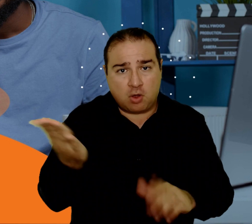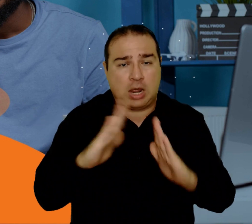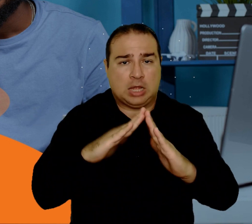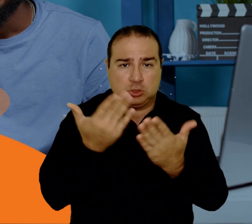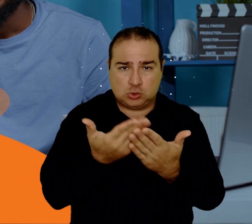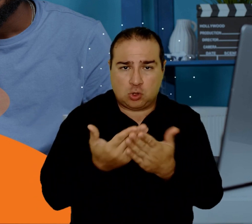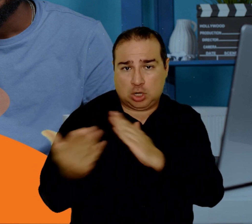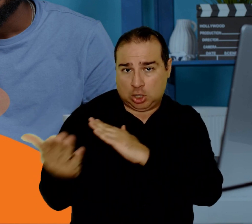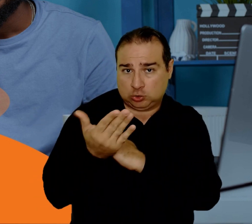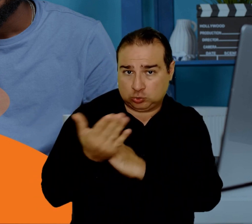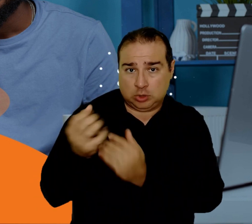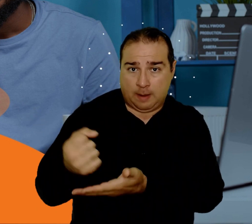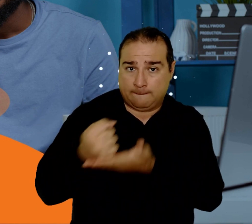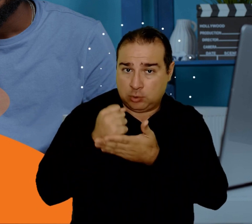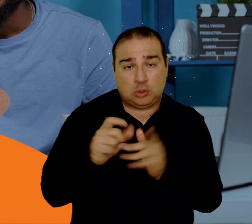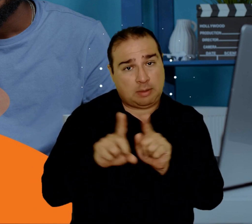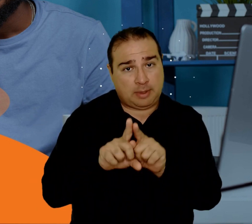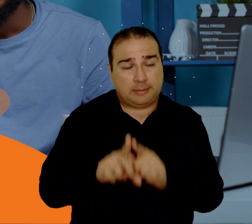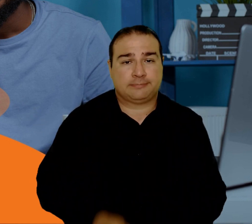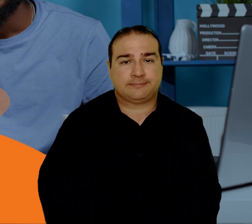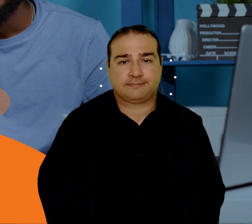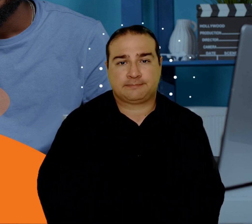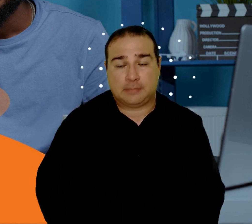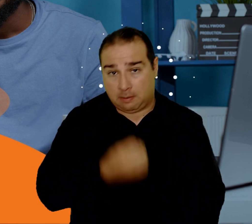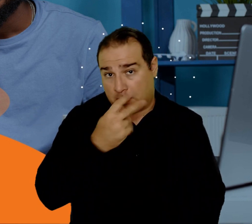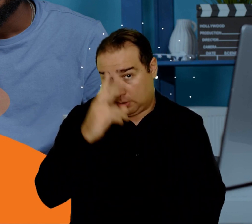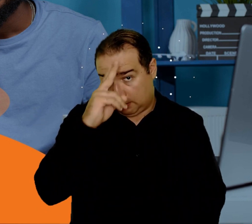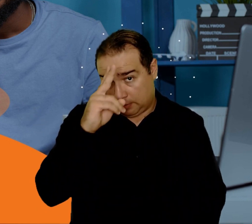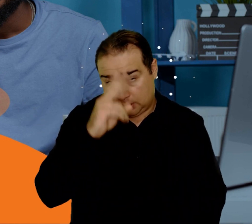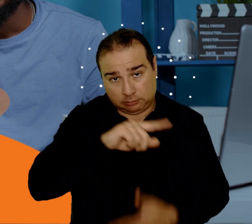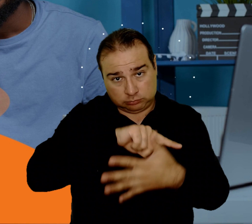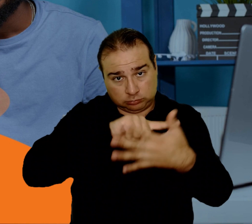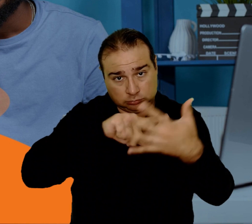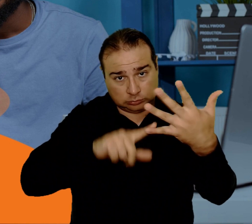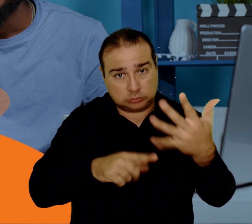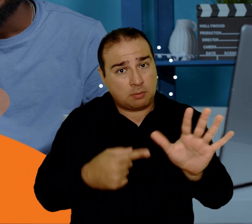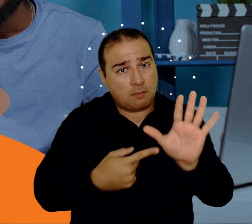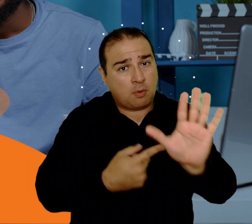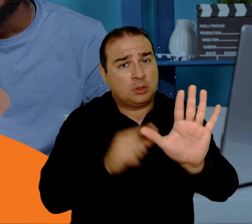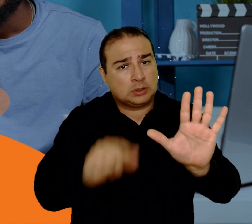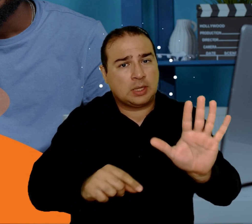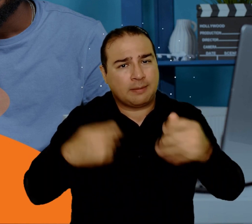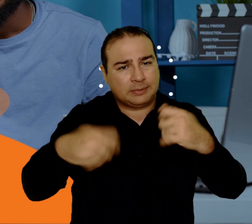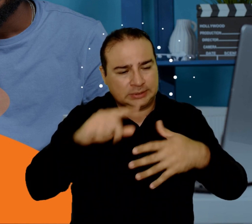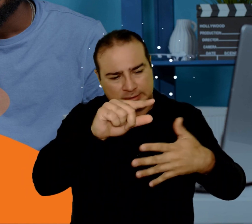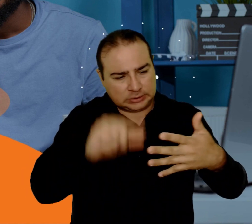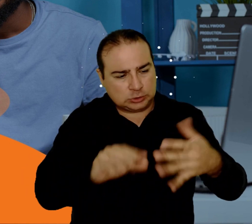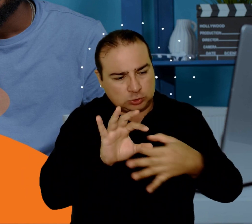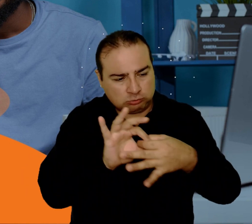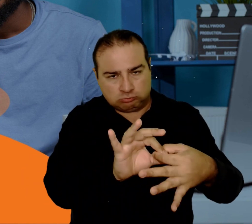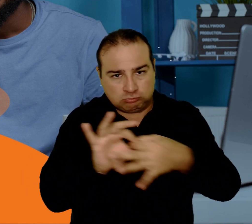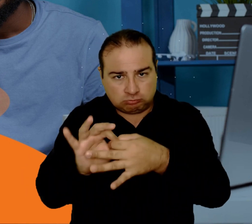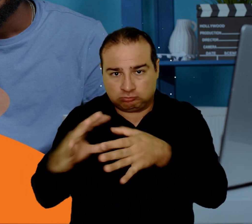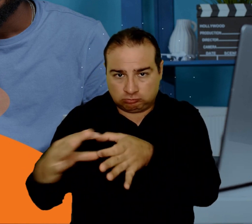externos à instituição, que dão apoio de alguma maneira. É bom lembrar que essas dimensões apontam uma